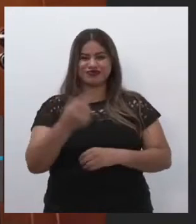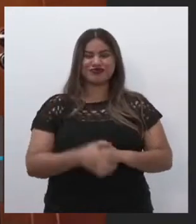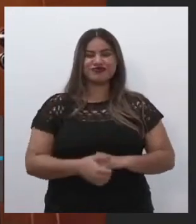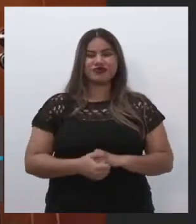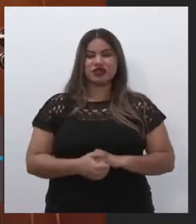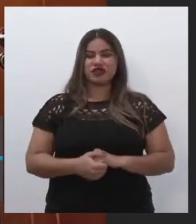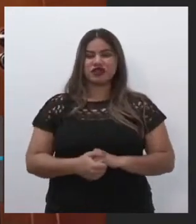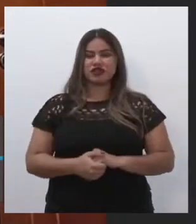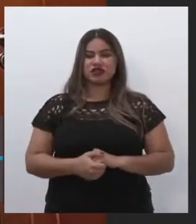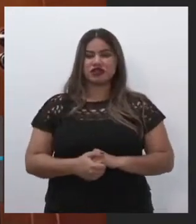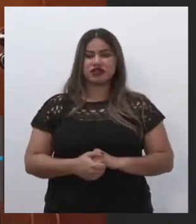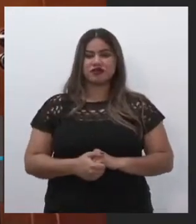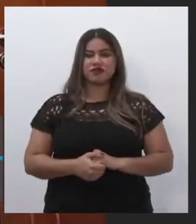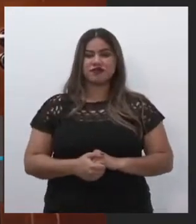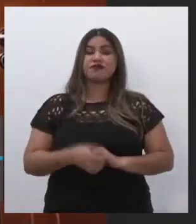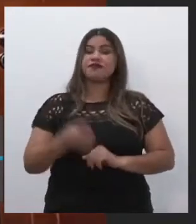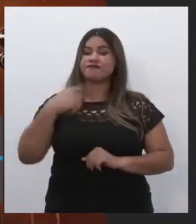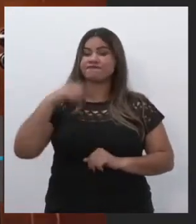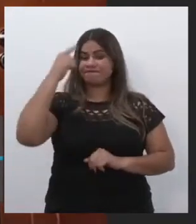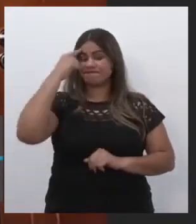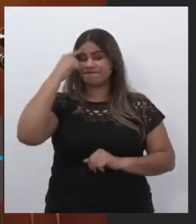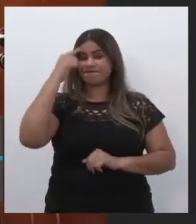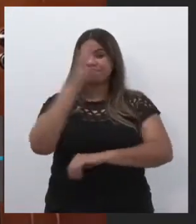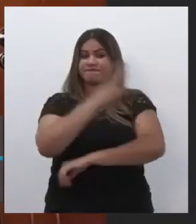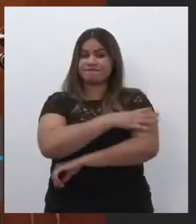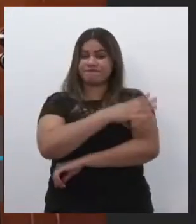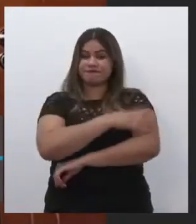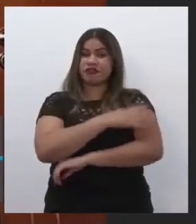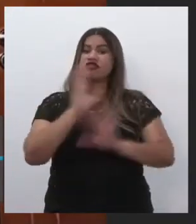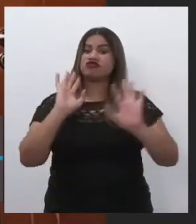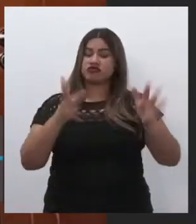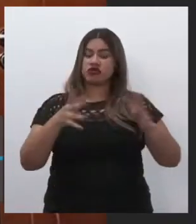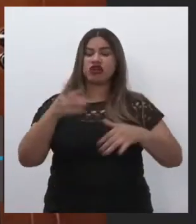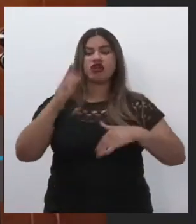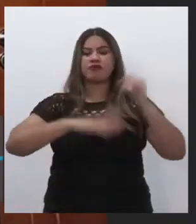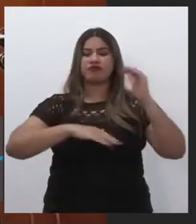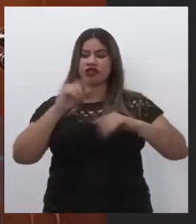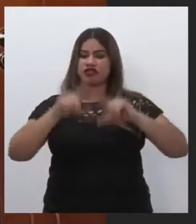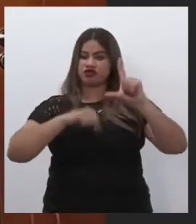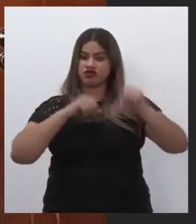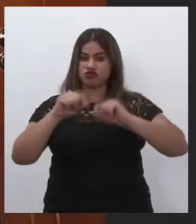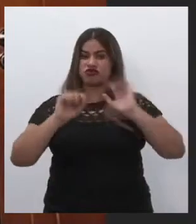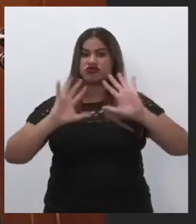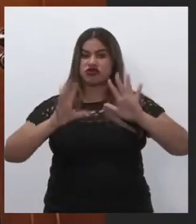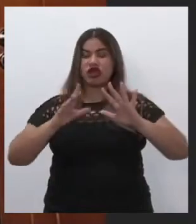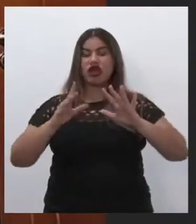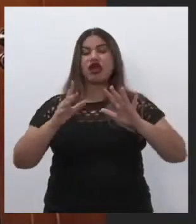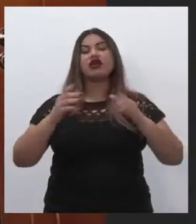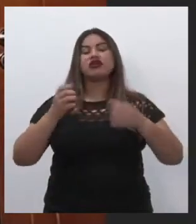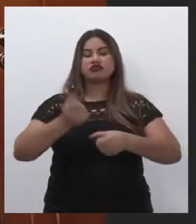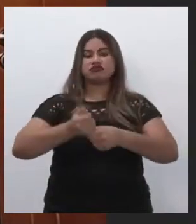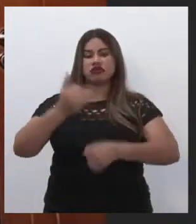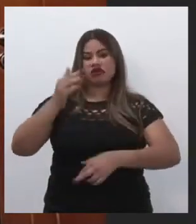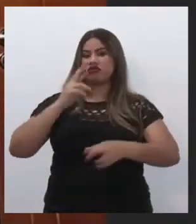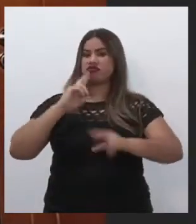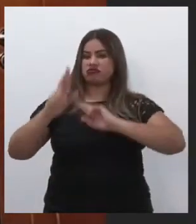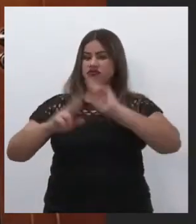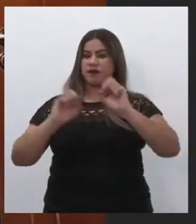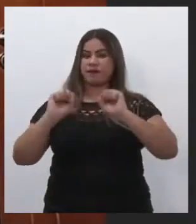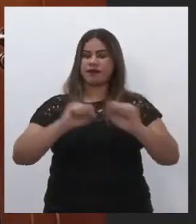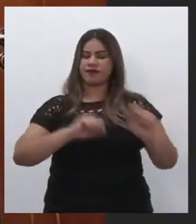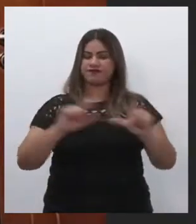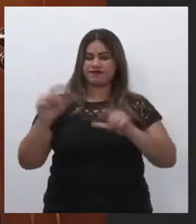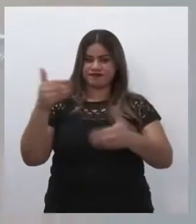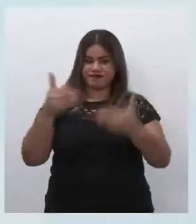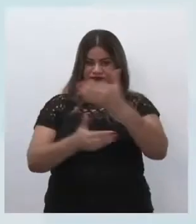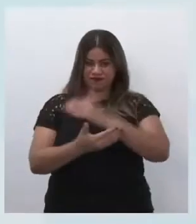pessoal, a gente vai pensar no quarto ano. A gente já selecionou uma habilidade e vou pedir uma interação para vocês, tá bom? Então, pode colocar o próximo